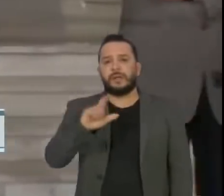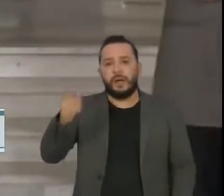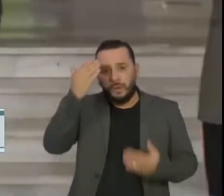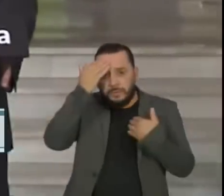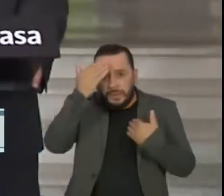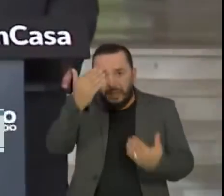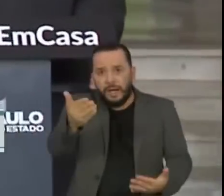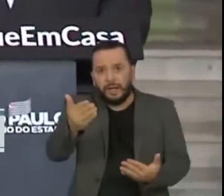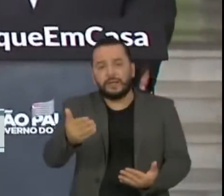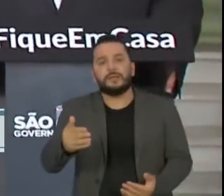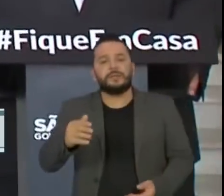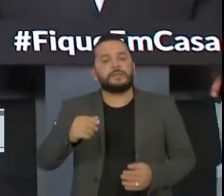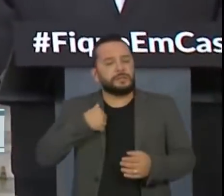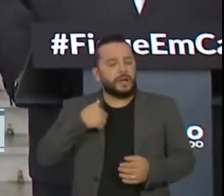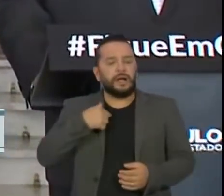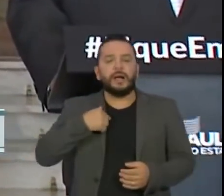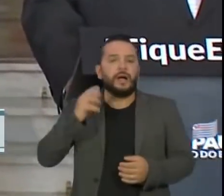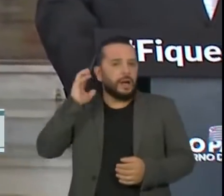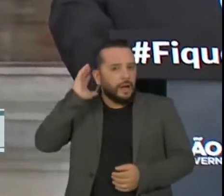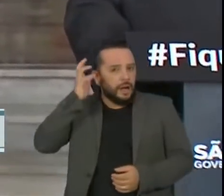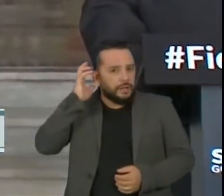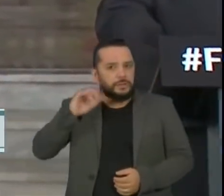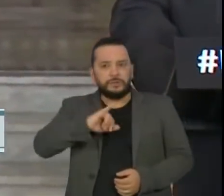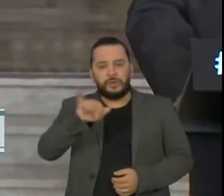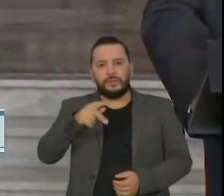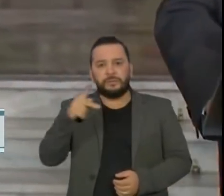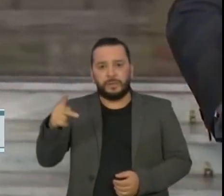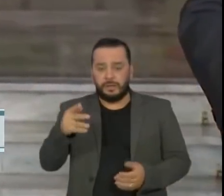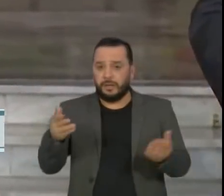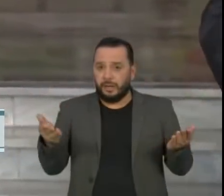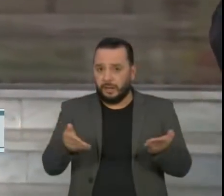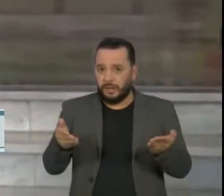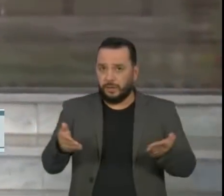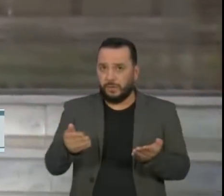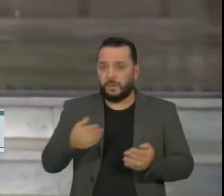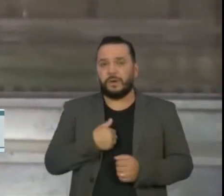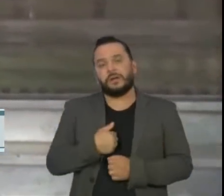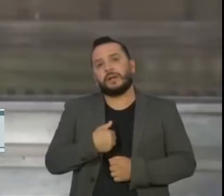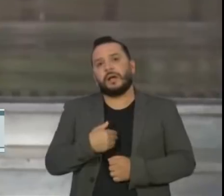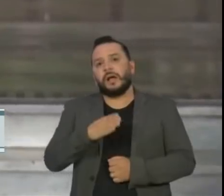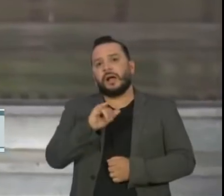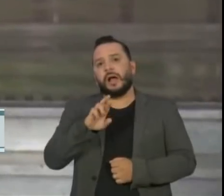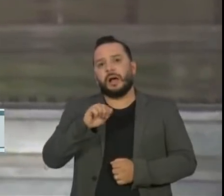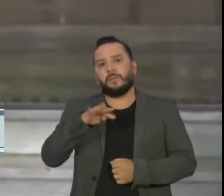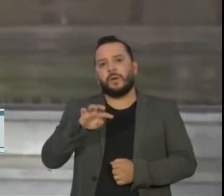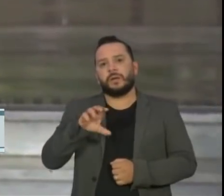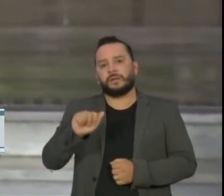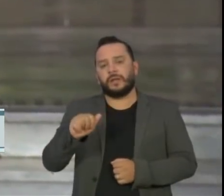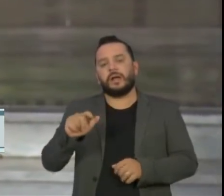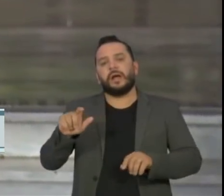Pan, Rádio e TV Jovem Pan. Agora vamos para Carla Mota, da Rádio